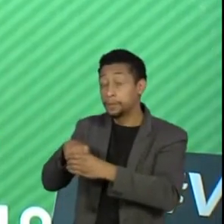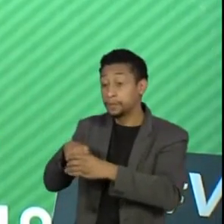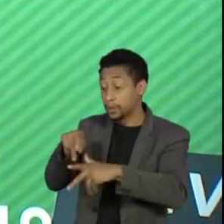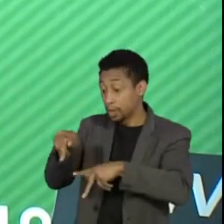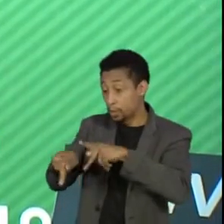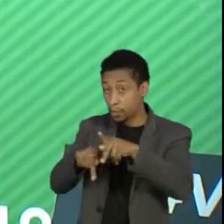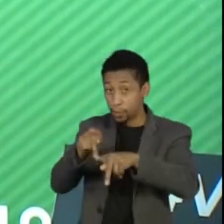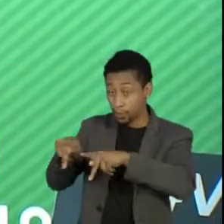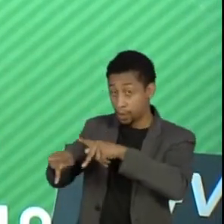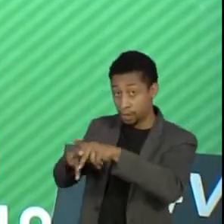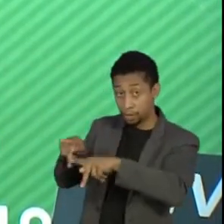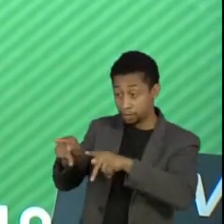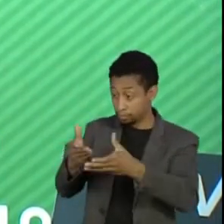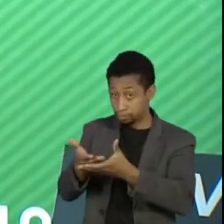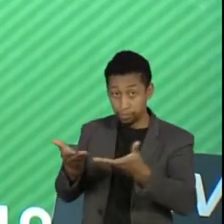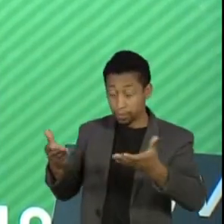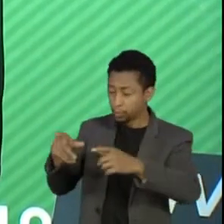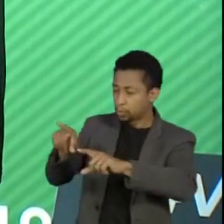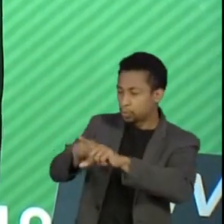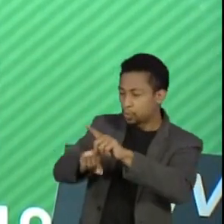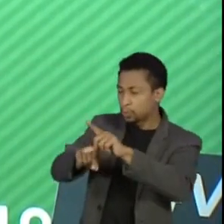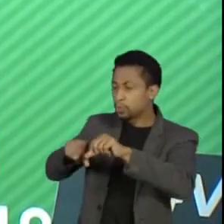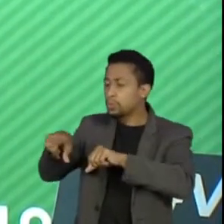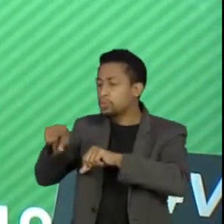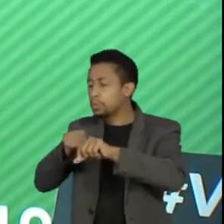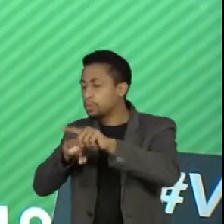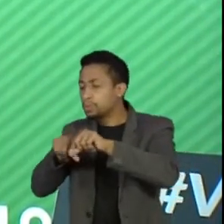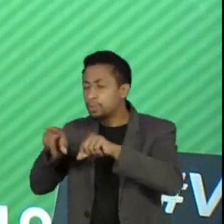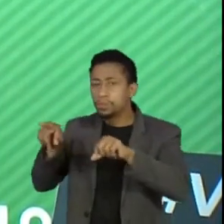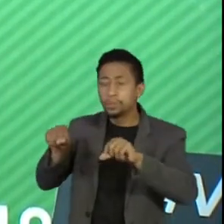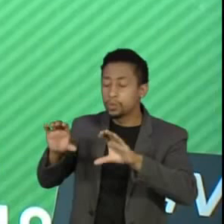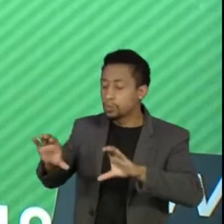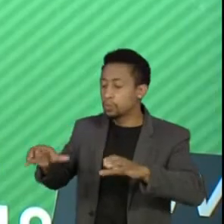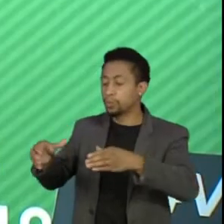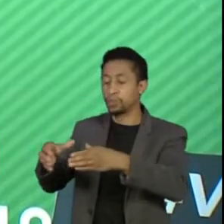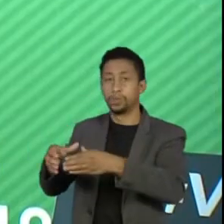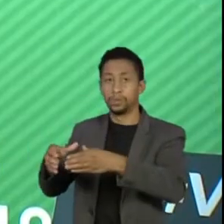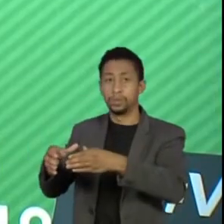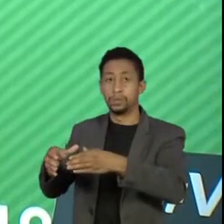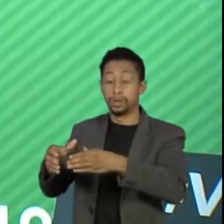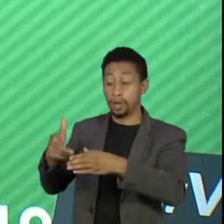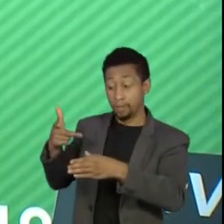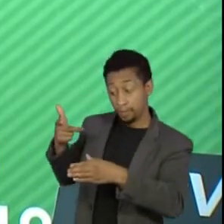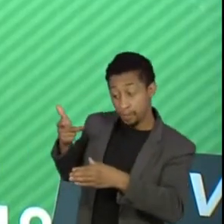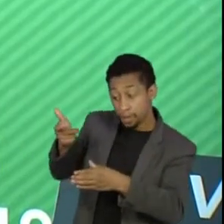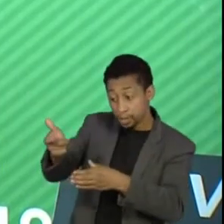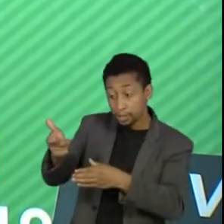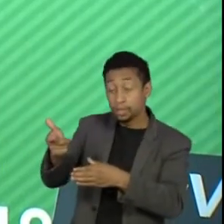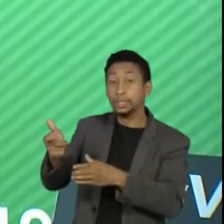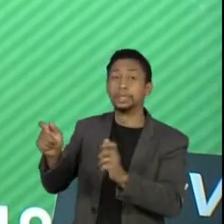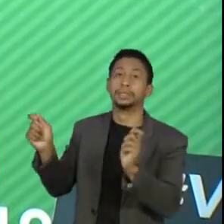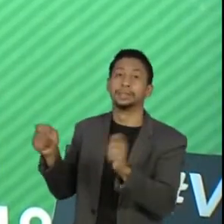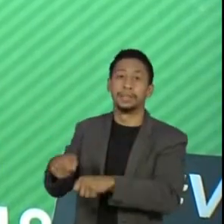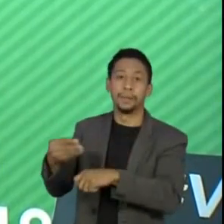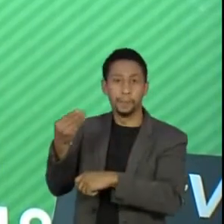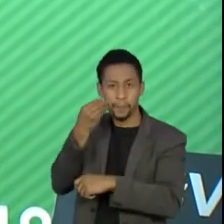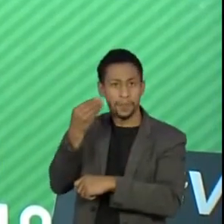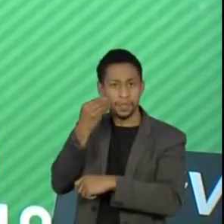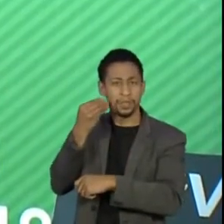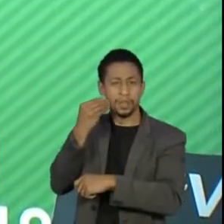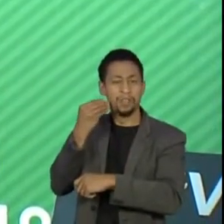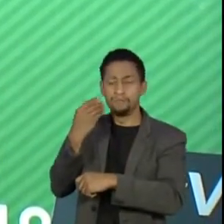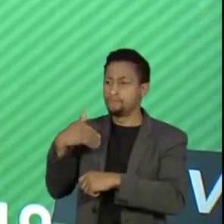populações possíveis, selecionamos aquela população em que a vacina poderia ser testada com a barra mais